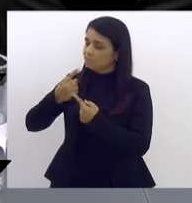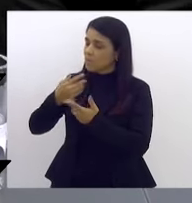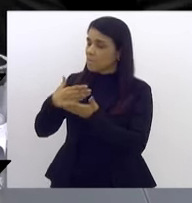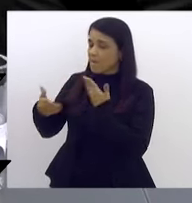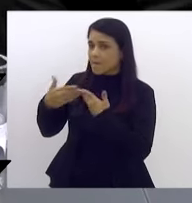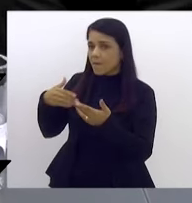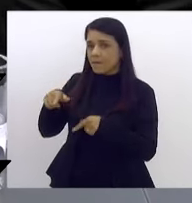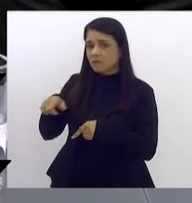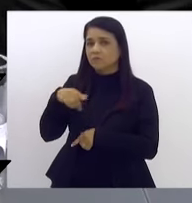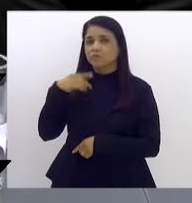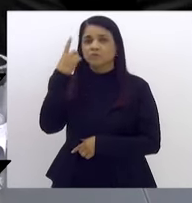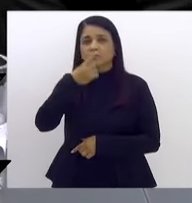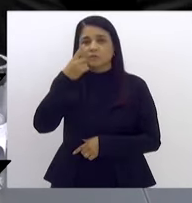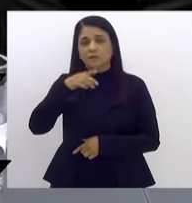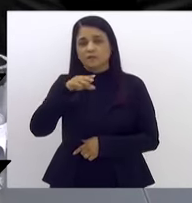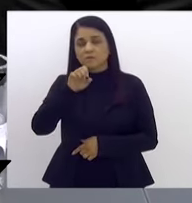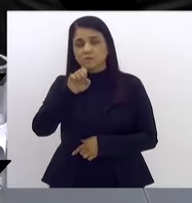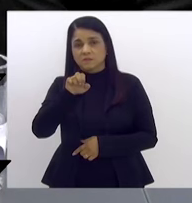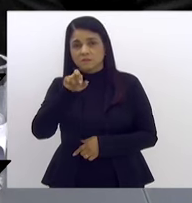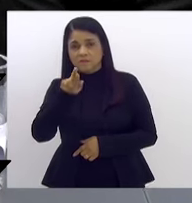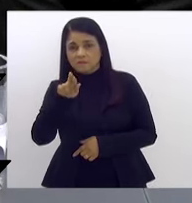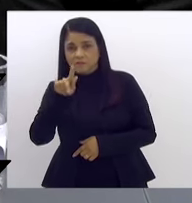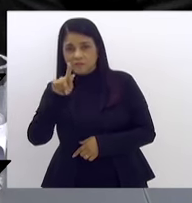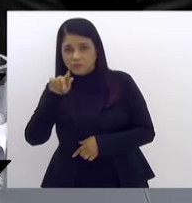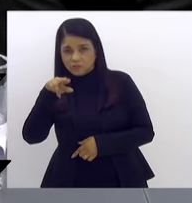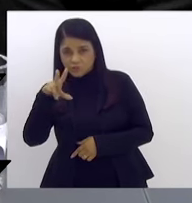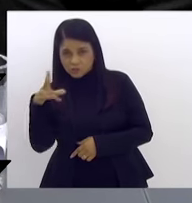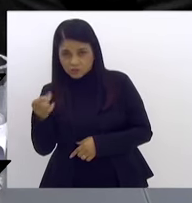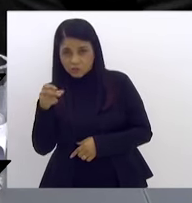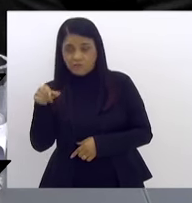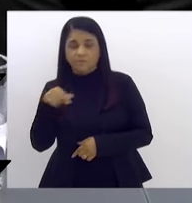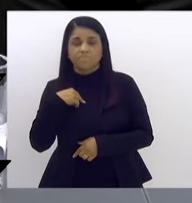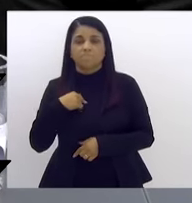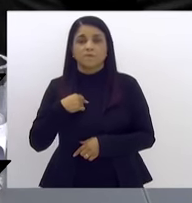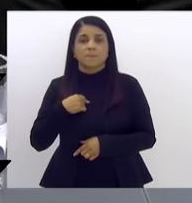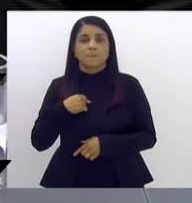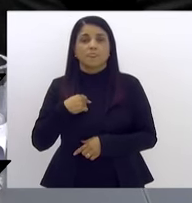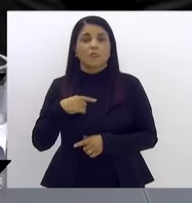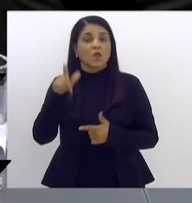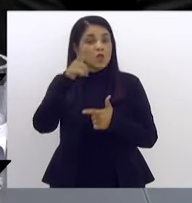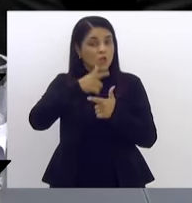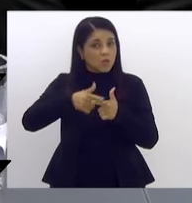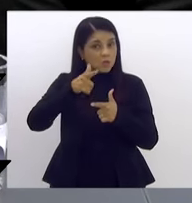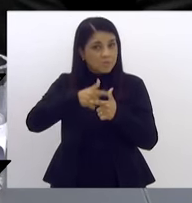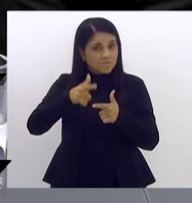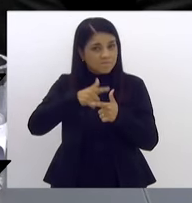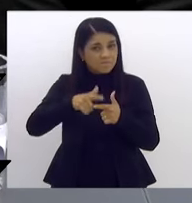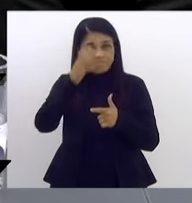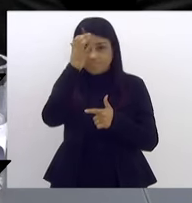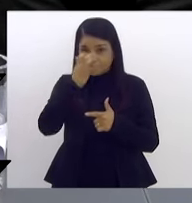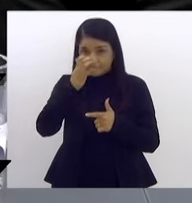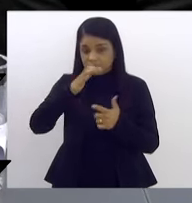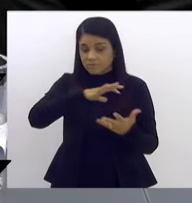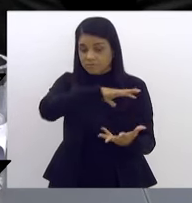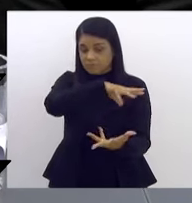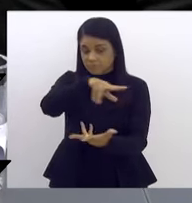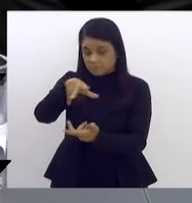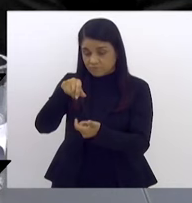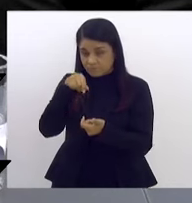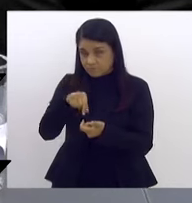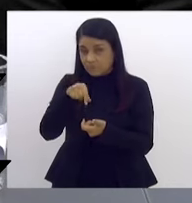uma das questões mais relevantes do planeta atualmente é a questão